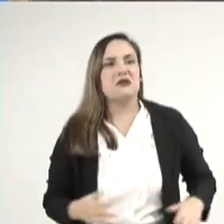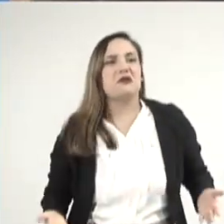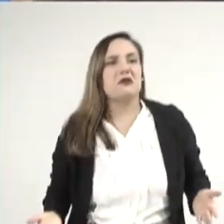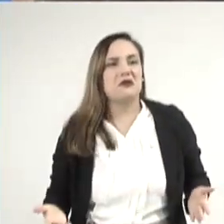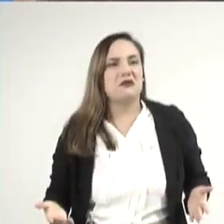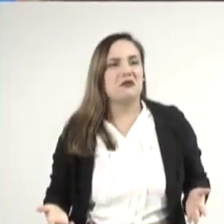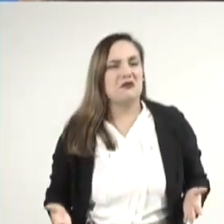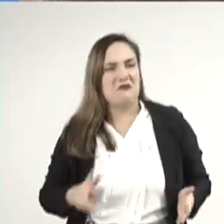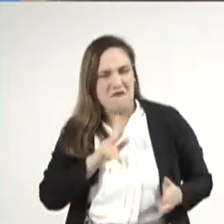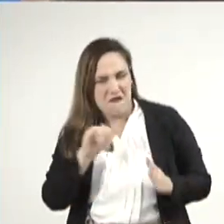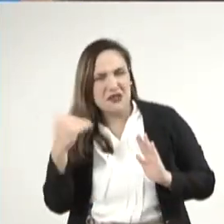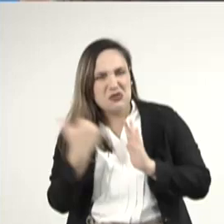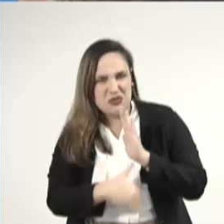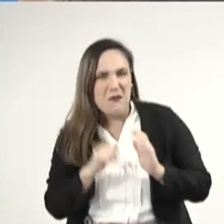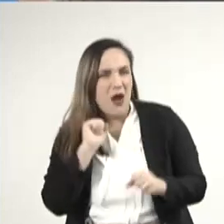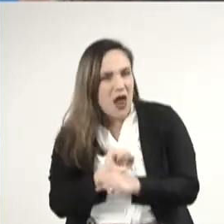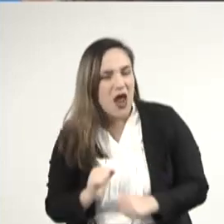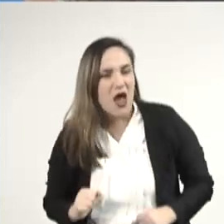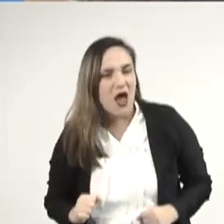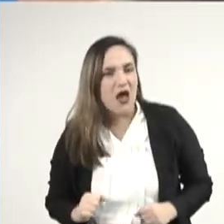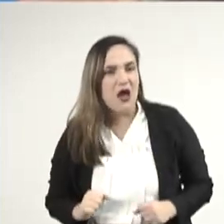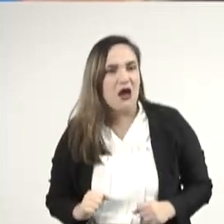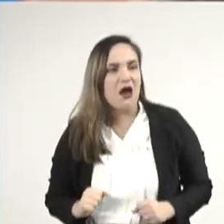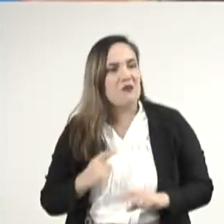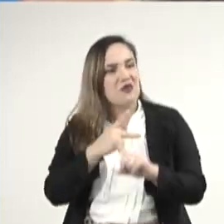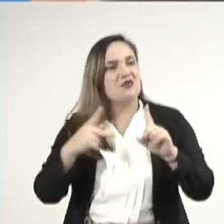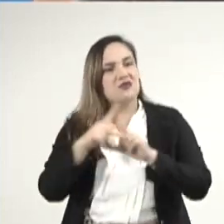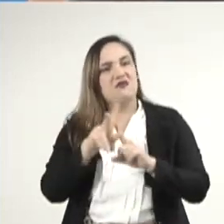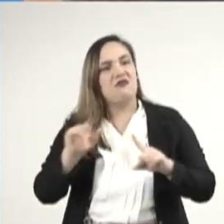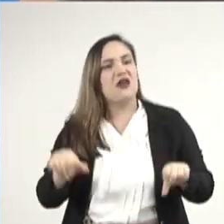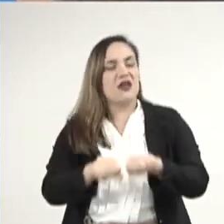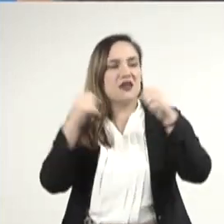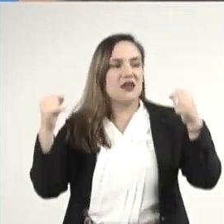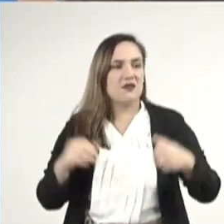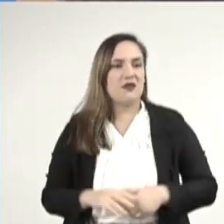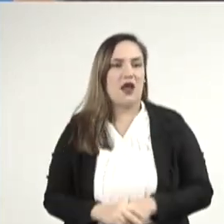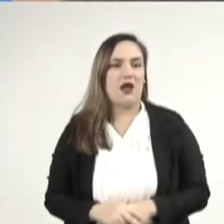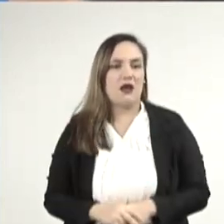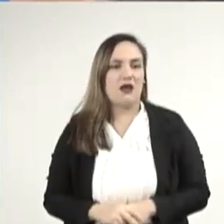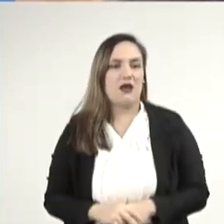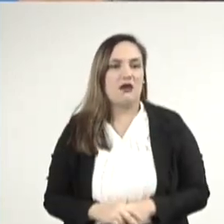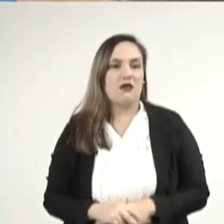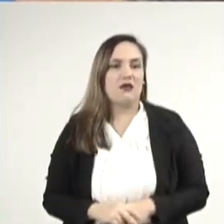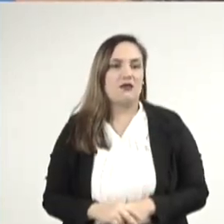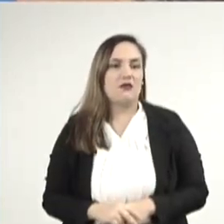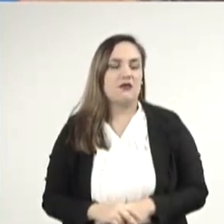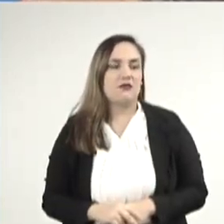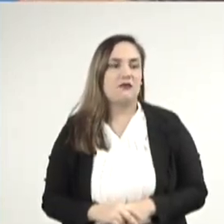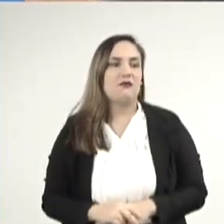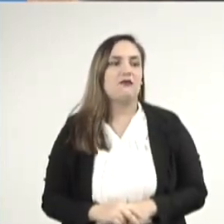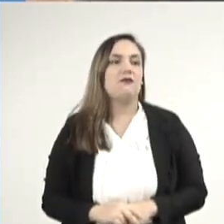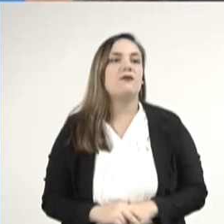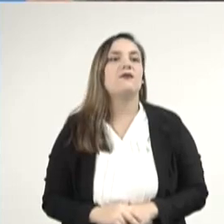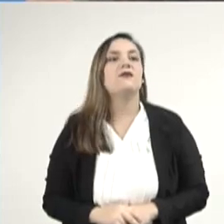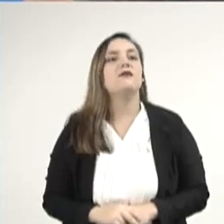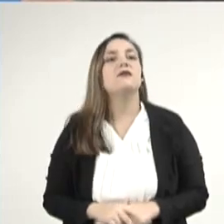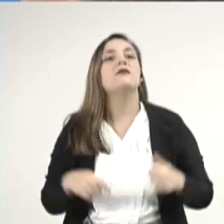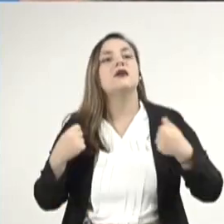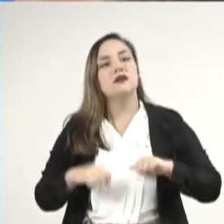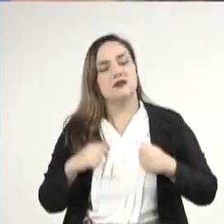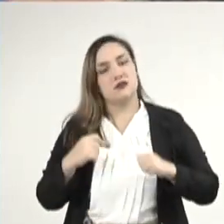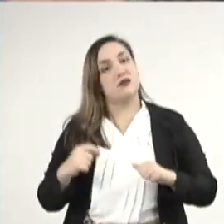certo? Ele vai parar de contribuir, amanhã a Previdência quebra, paga com o quê os aposentados? Então eu acho que tem um limite que